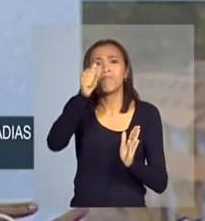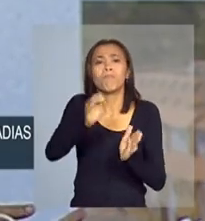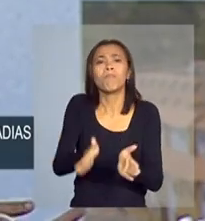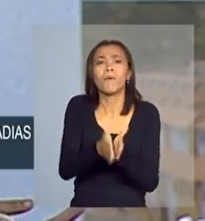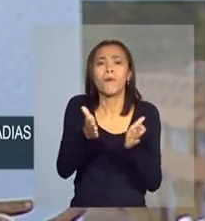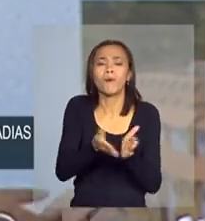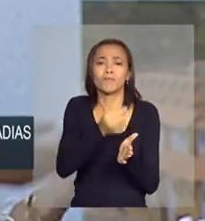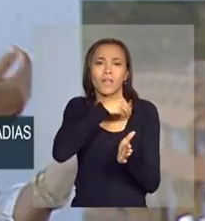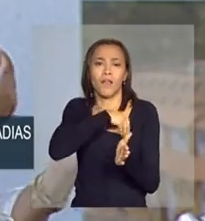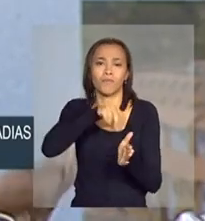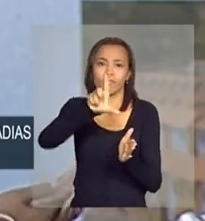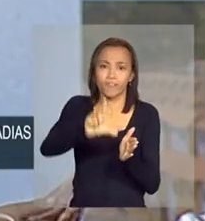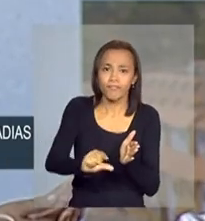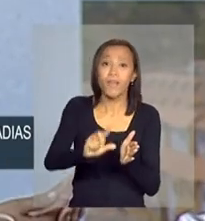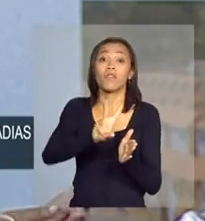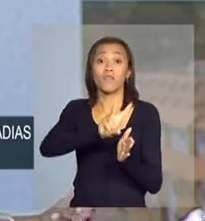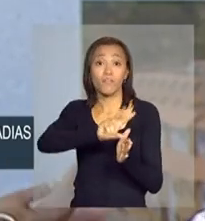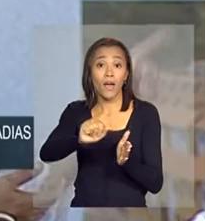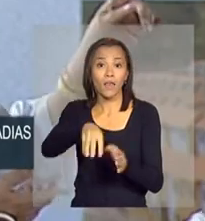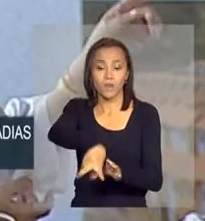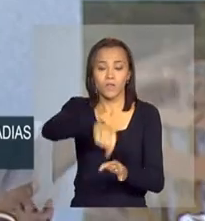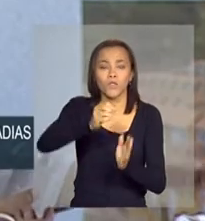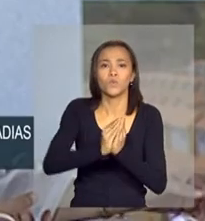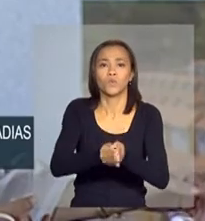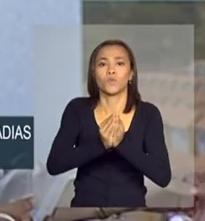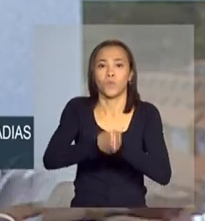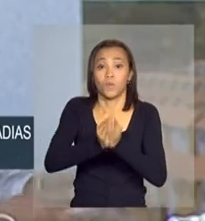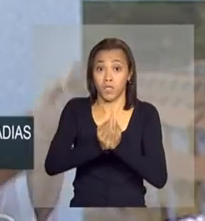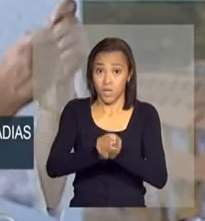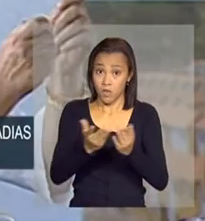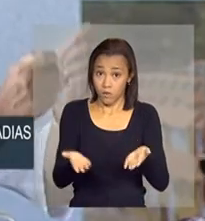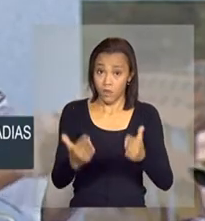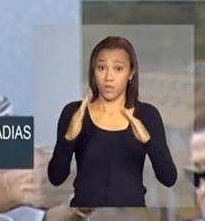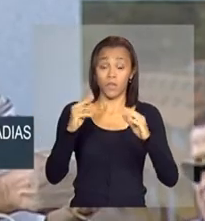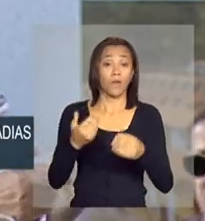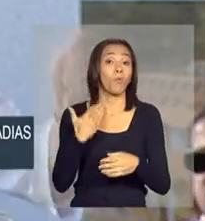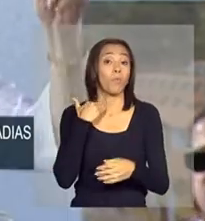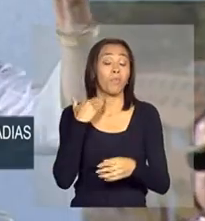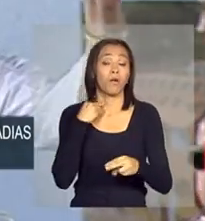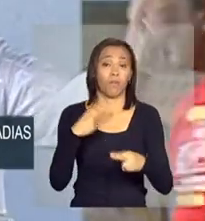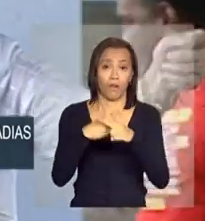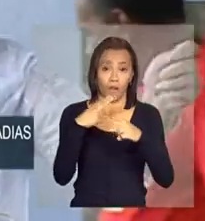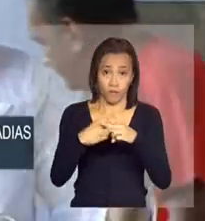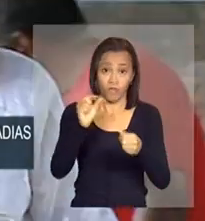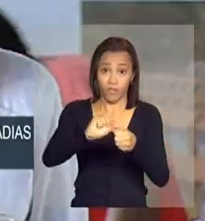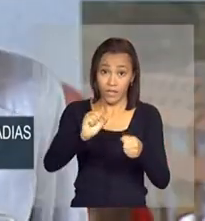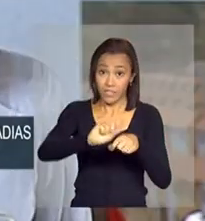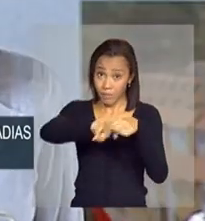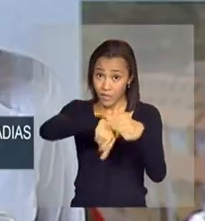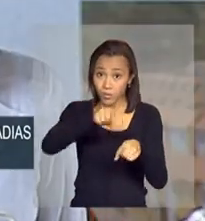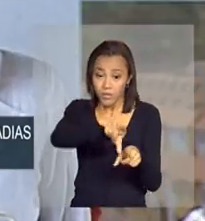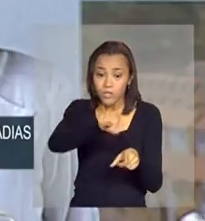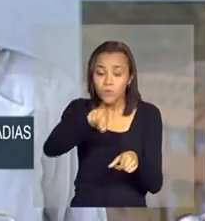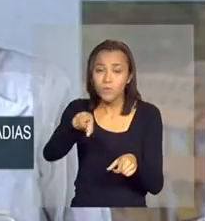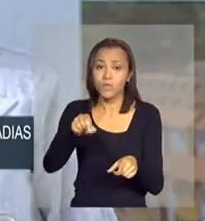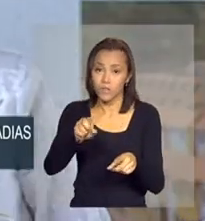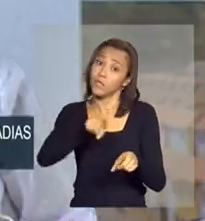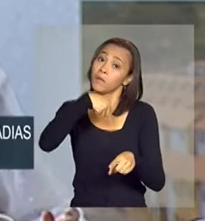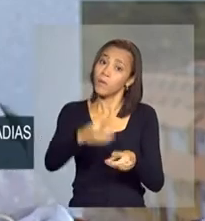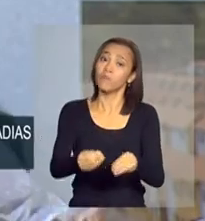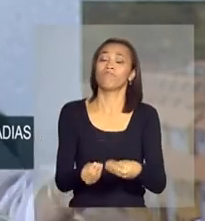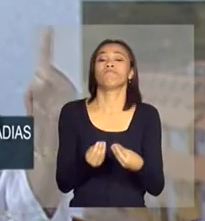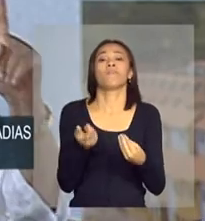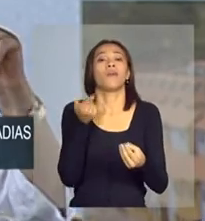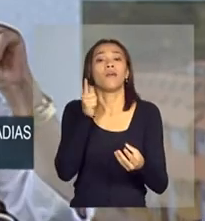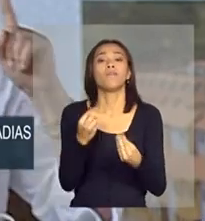e que vão entrar no sorteio que a caixa faz e vão ser selecionados e receber sua casa